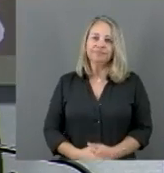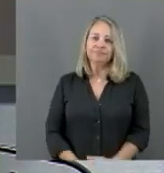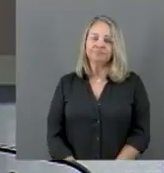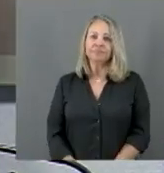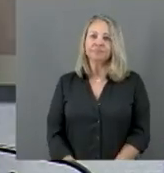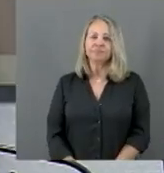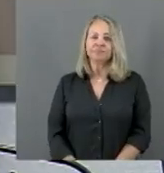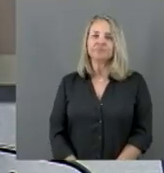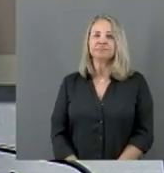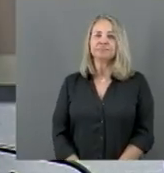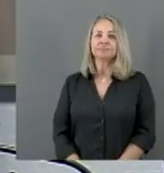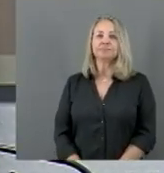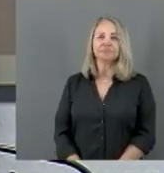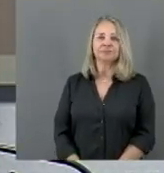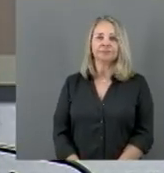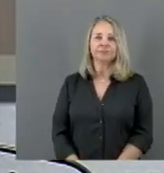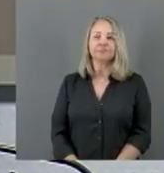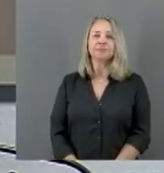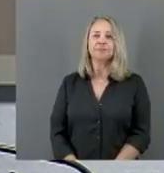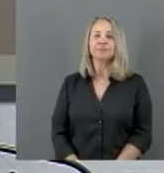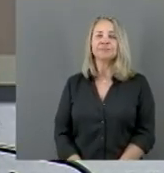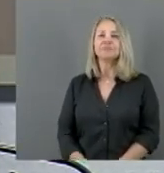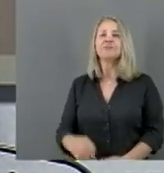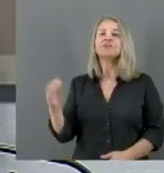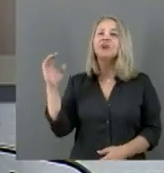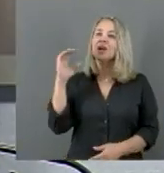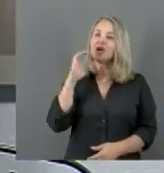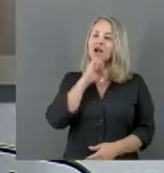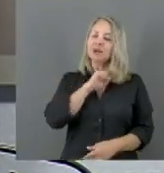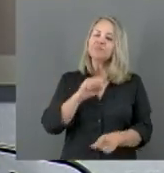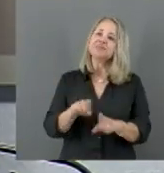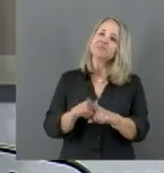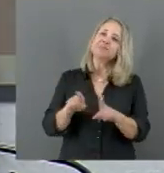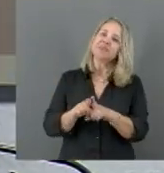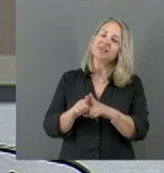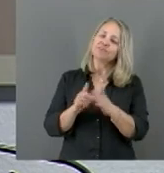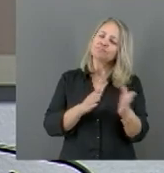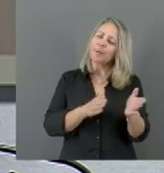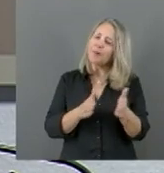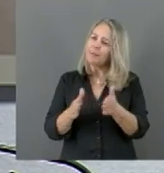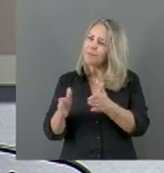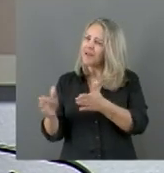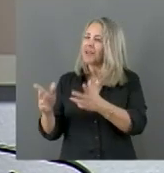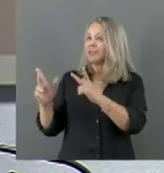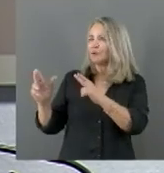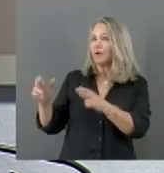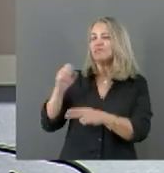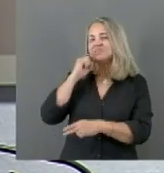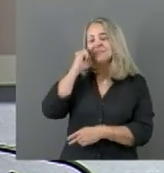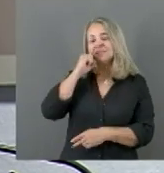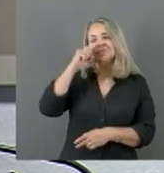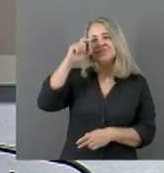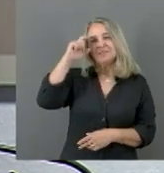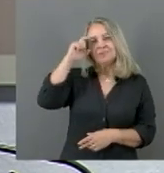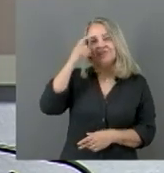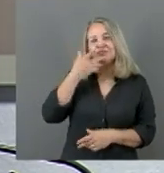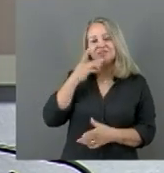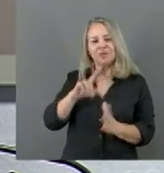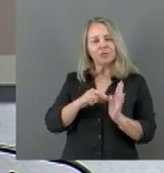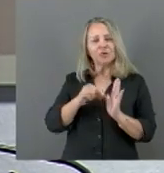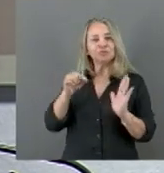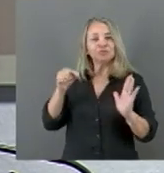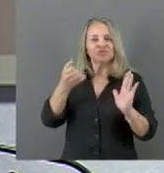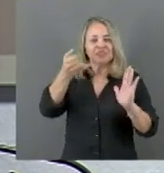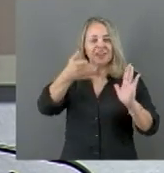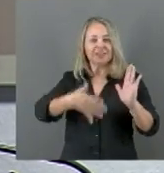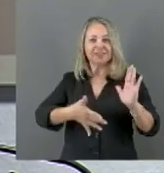Senador Paim. Presidente, foi muito rápida na mesma linha da senadora Damares. Eu só quero dar esse destaque.